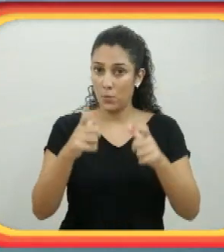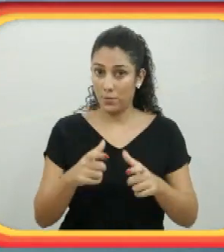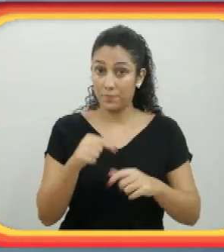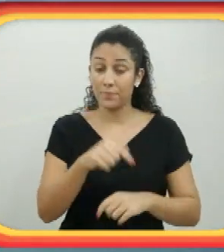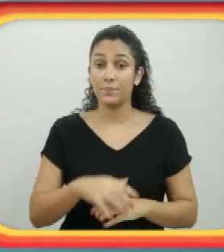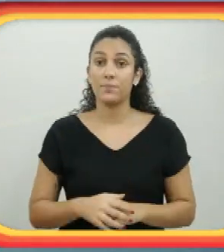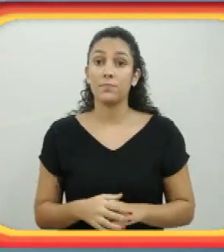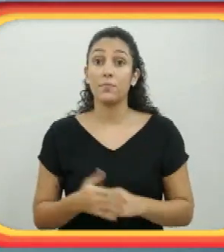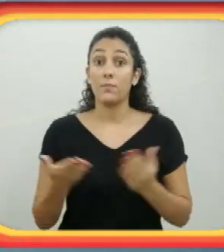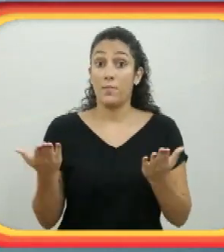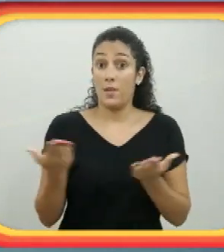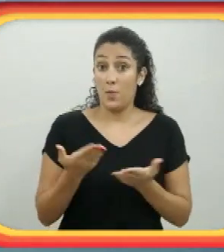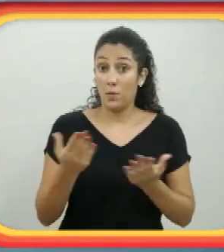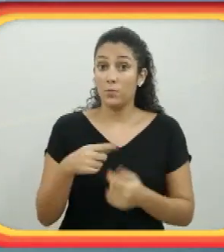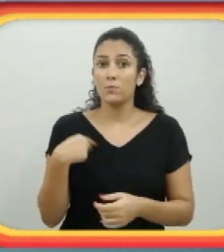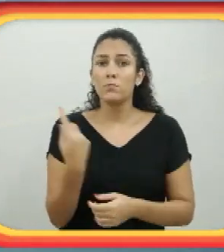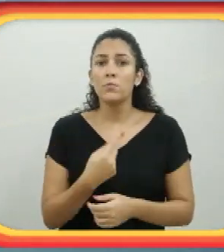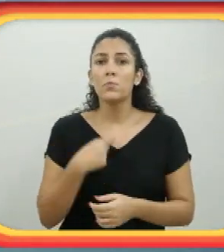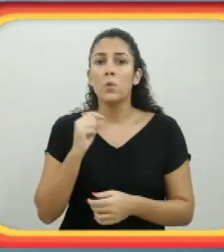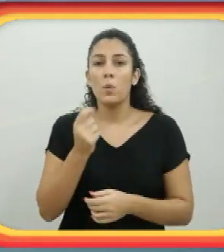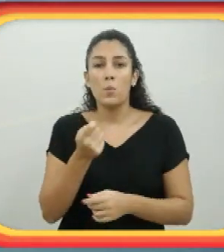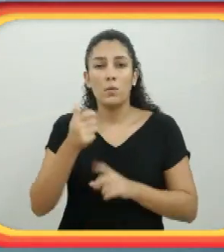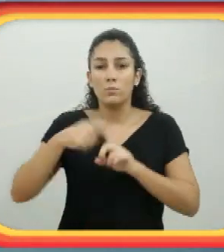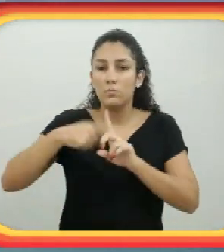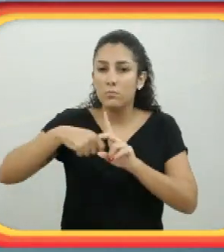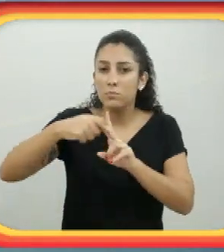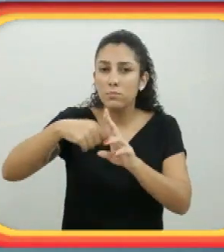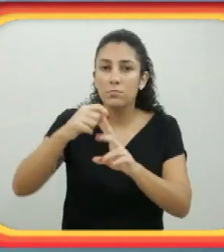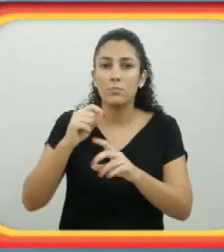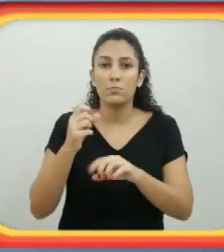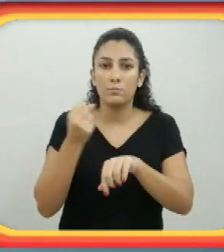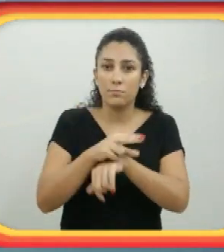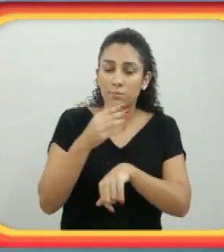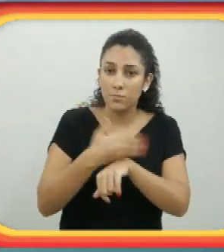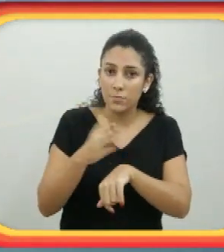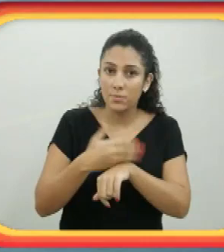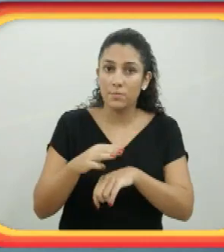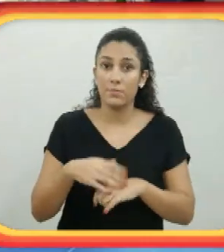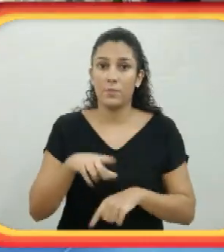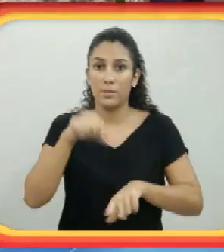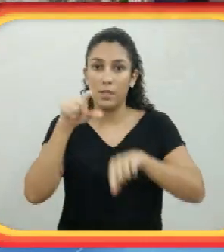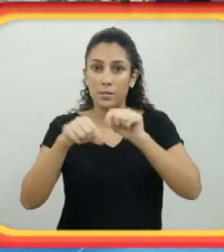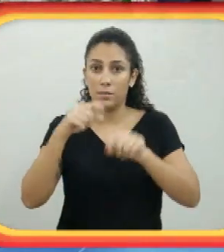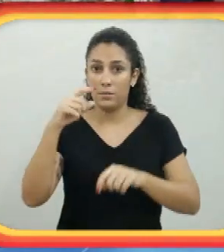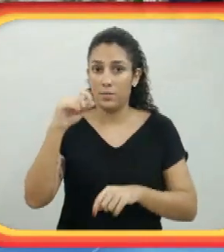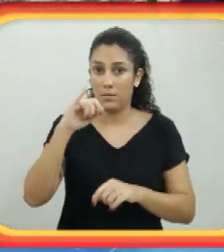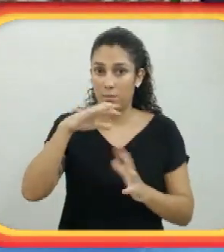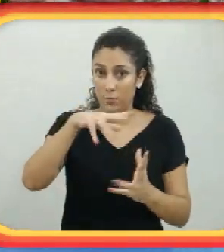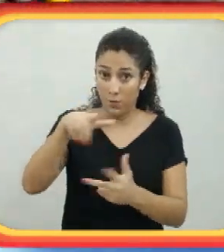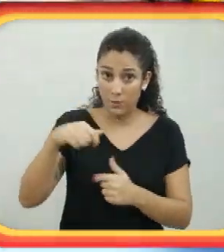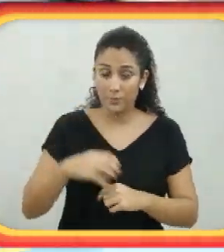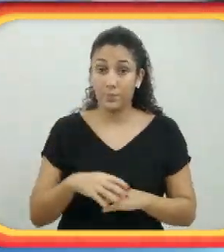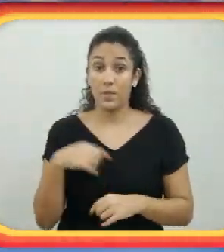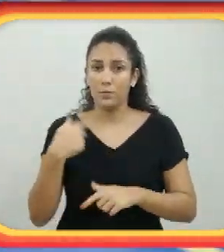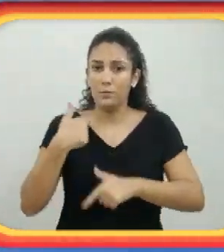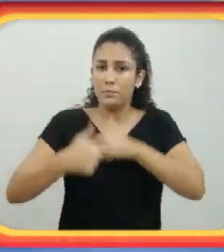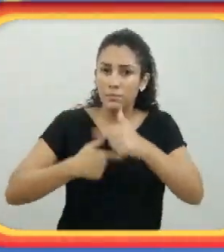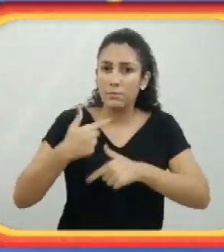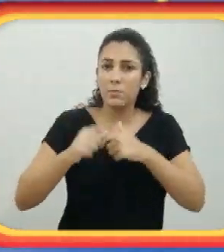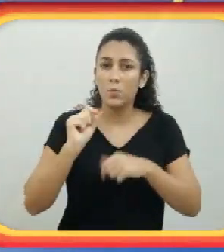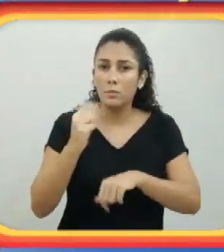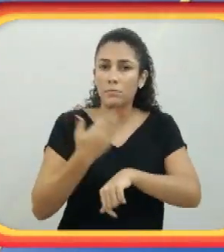Brasil para nos confrontar. Agora não, agora nós vamos estar quase todo mês confrontando as seleções internacionais. A gente